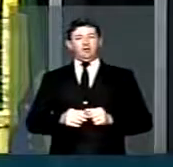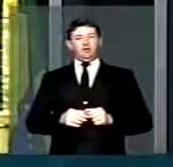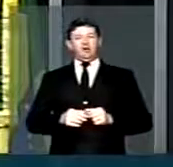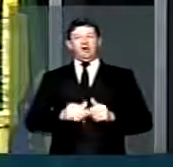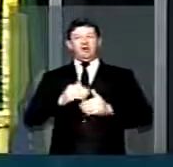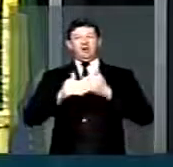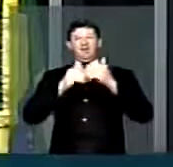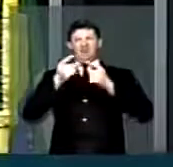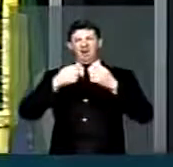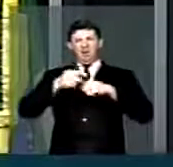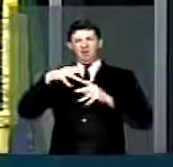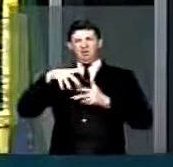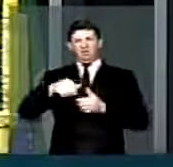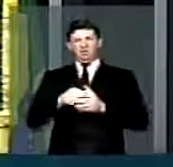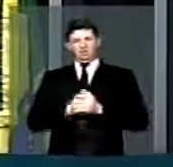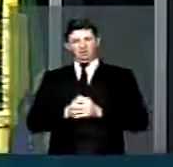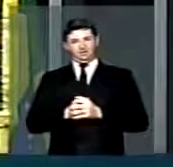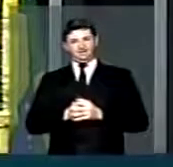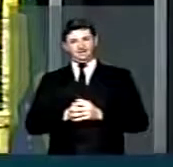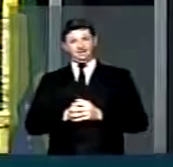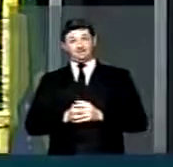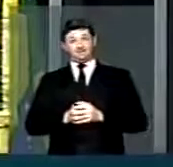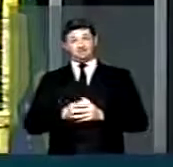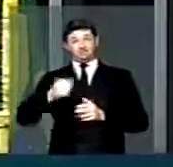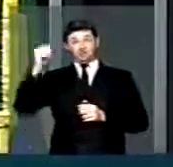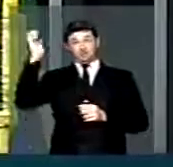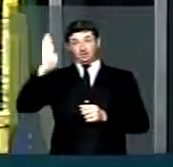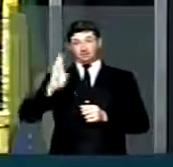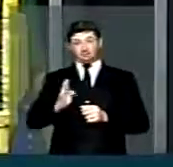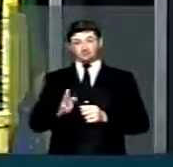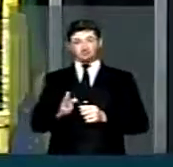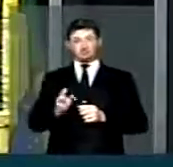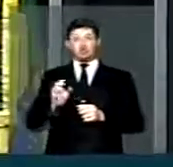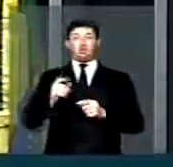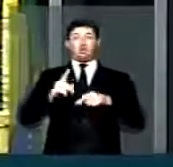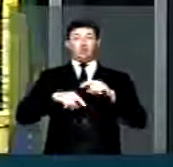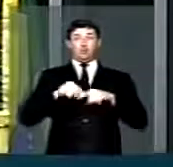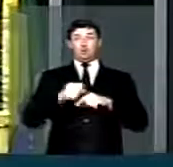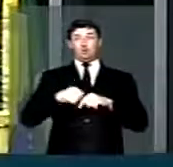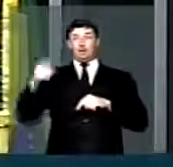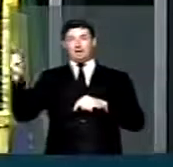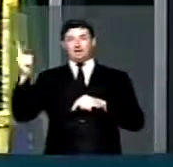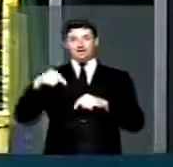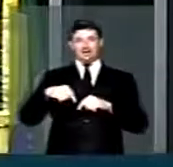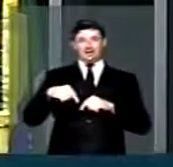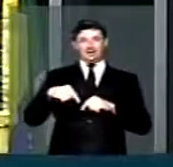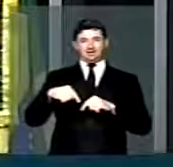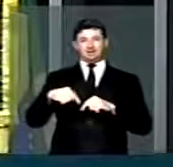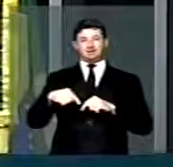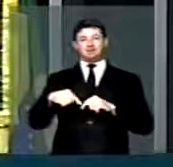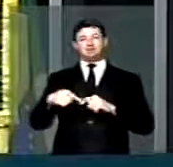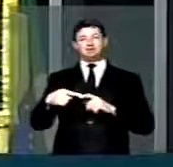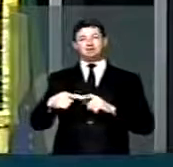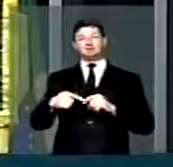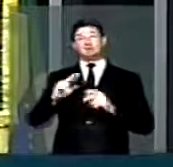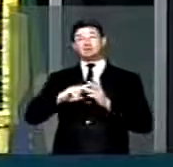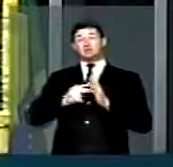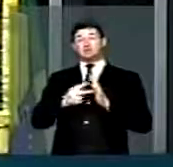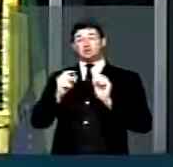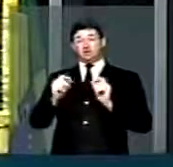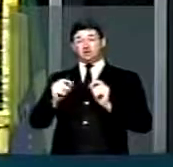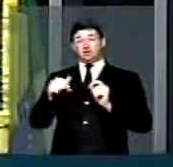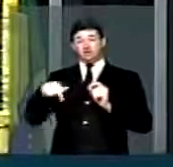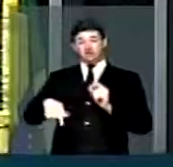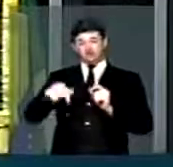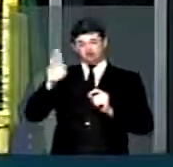no crescimento econômico do mundo. Como o Brasil só uma importação, uma exportação, né? O que isso representa para o Brasil é